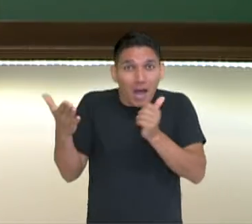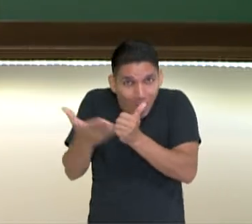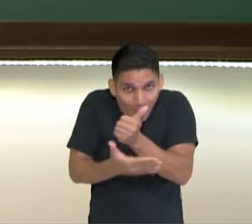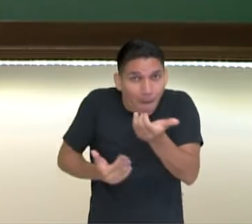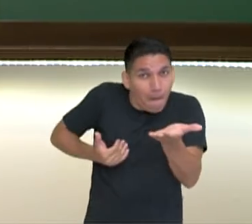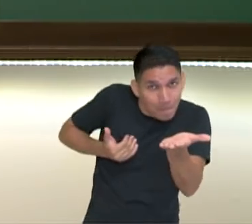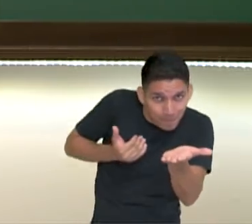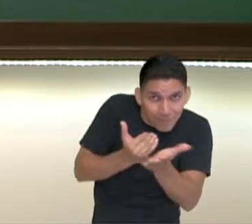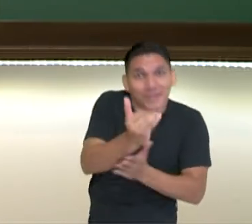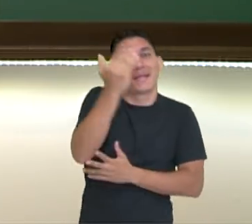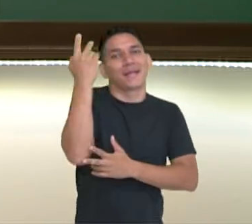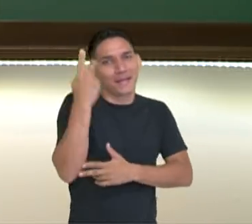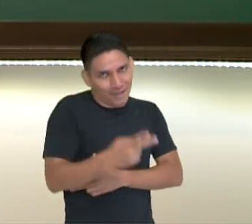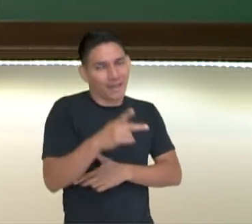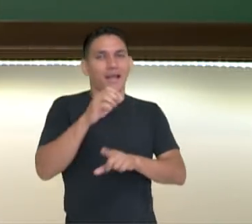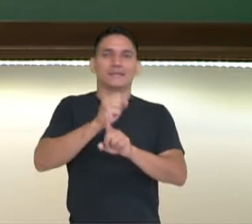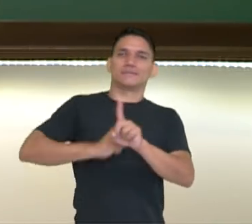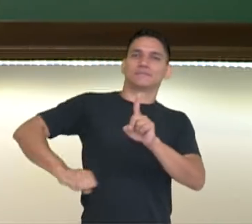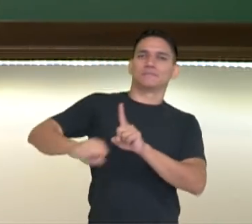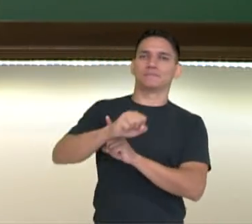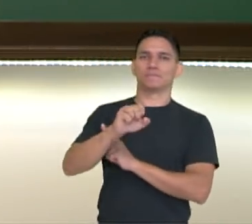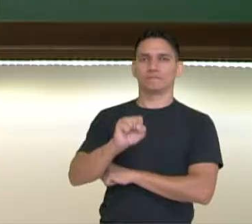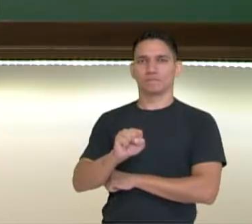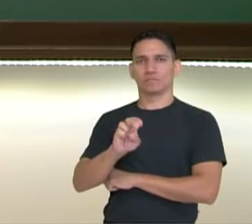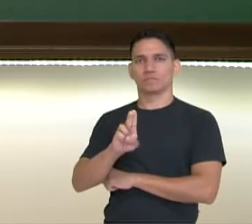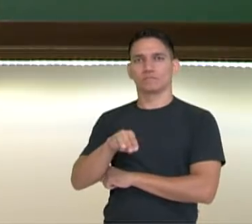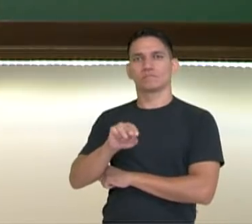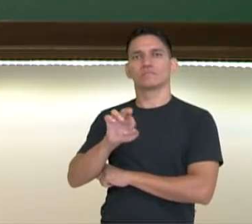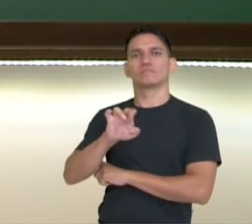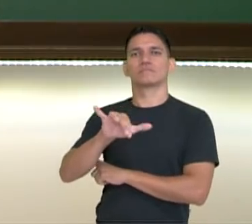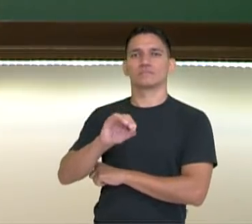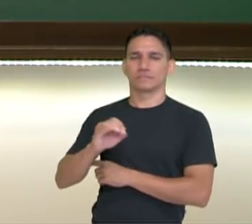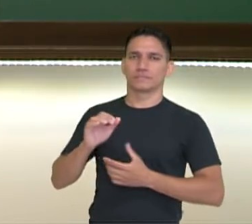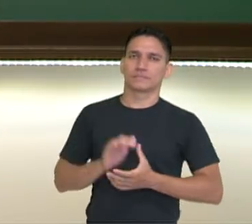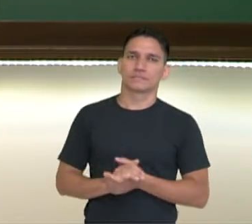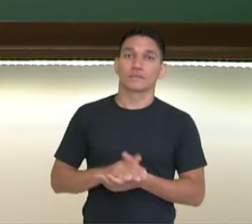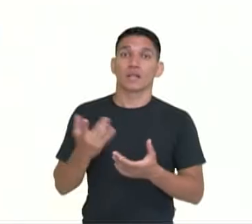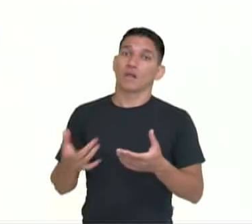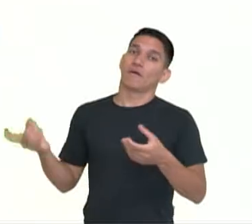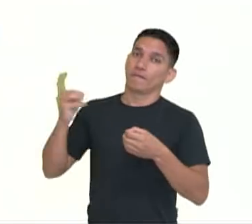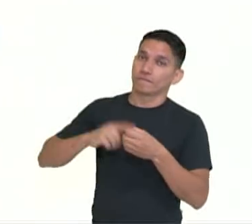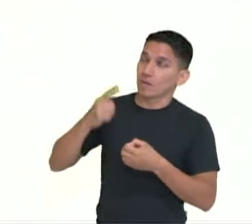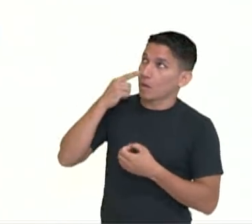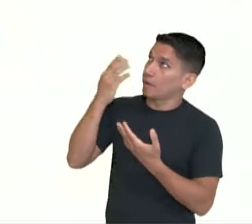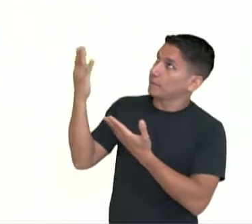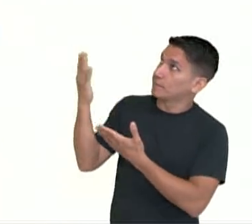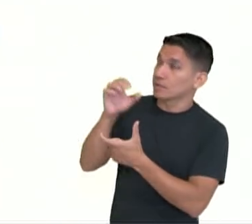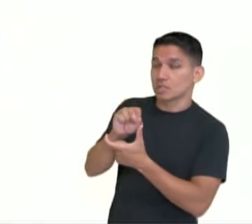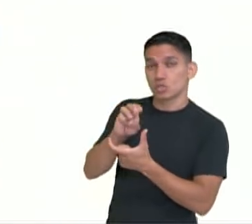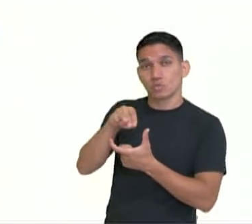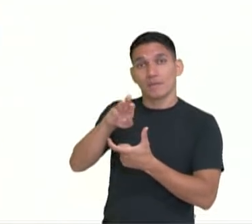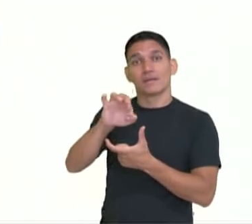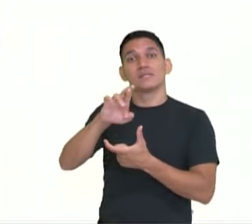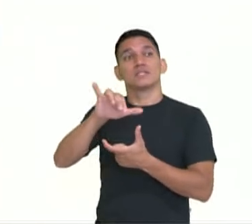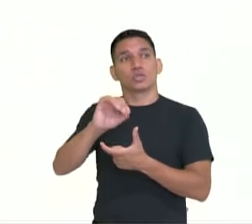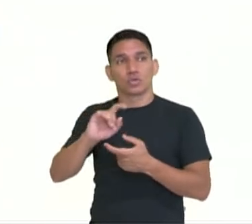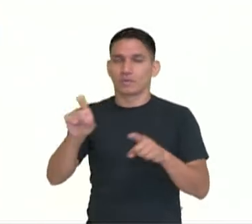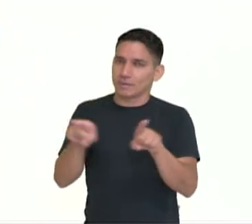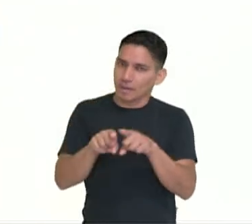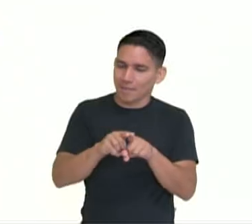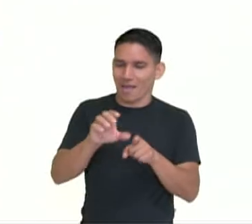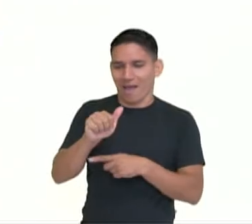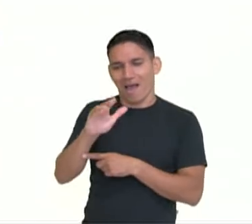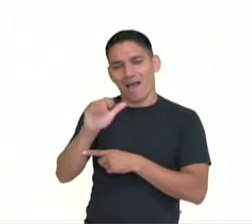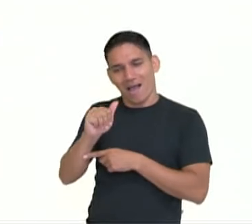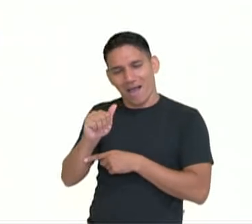o princípio, é a civilização dos sumérios. Então, uma retomada. Os sumérios e os acádios foram os dois